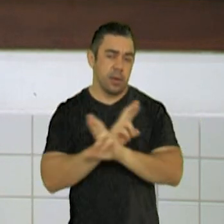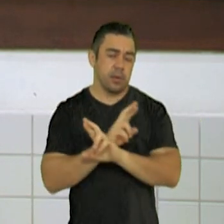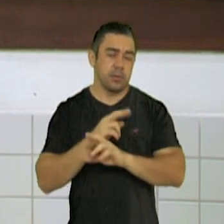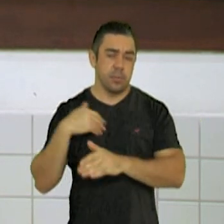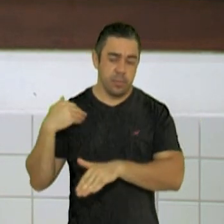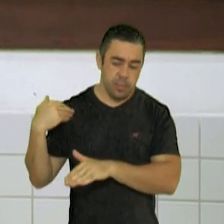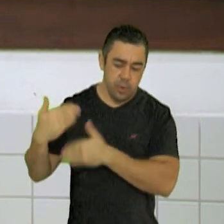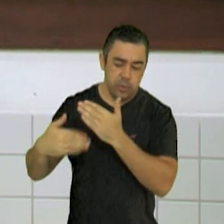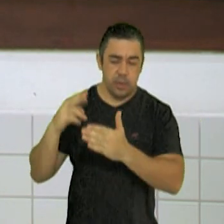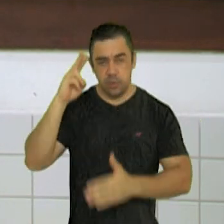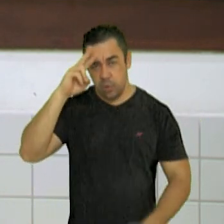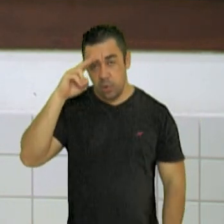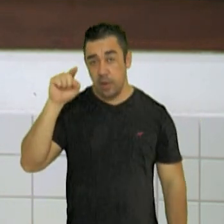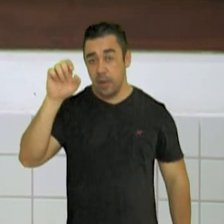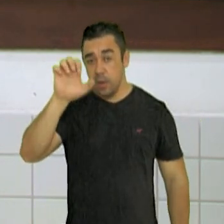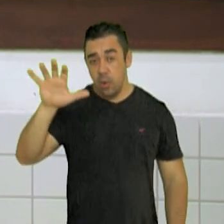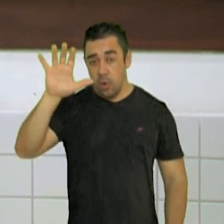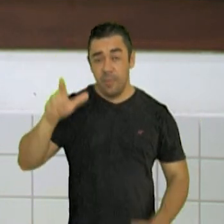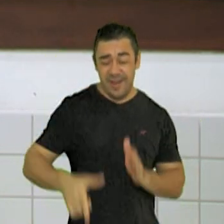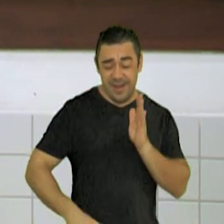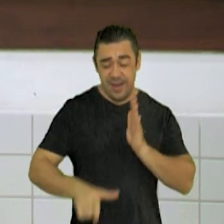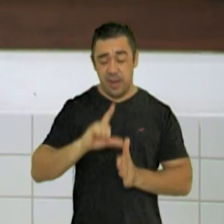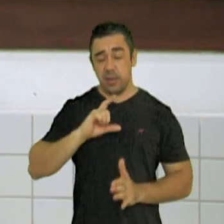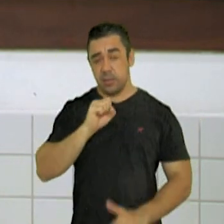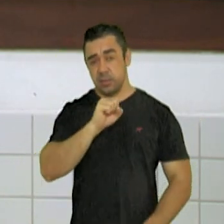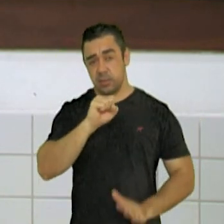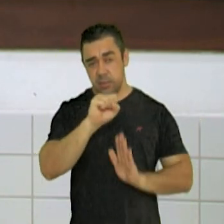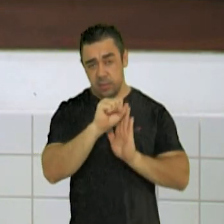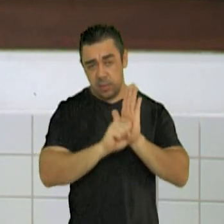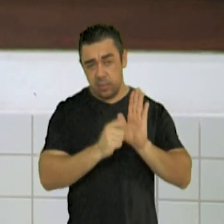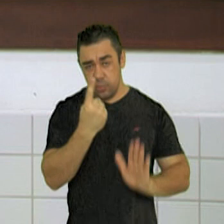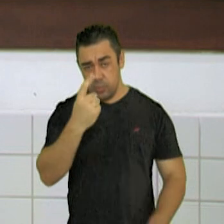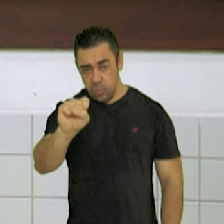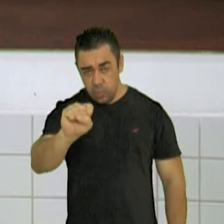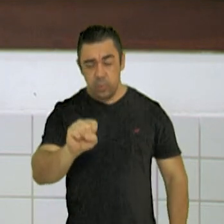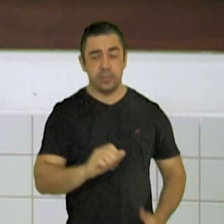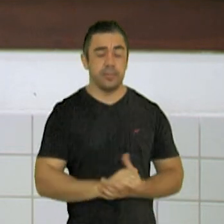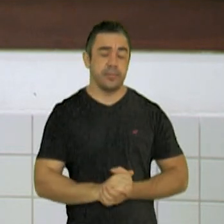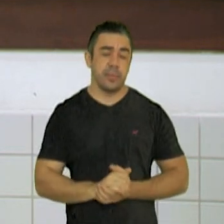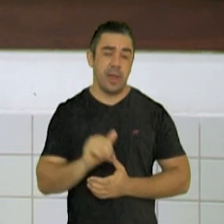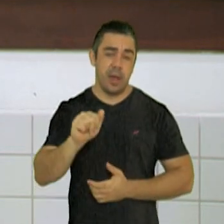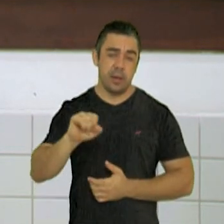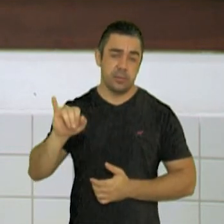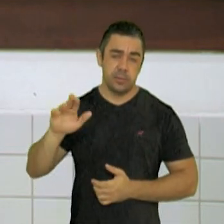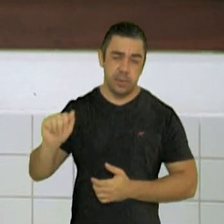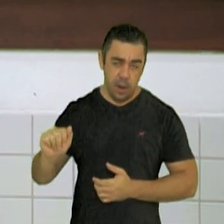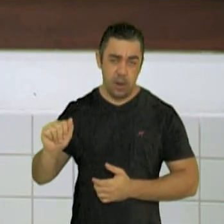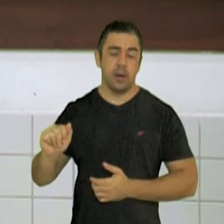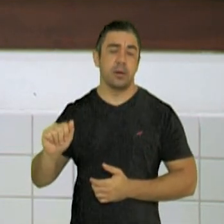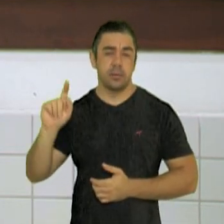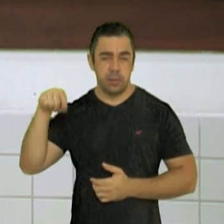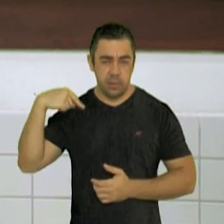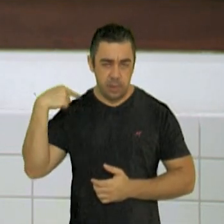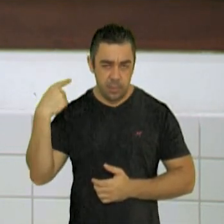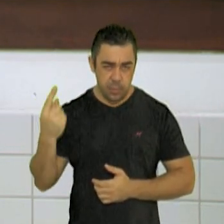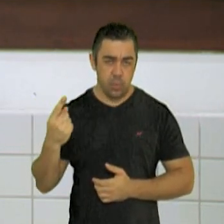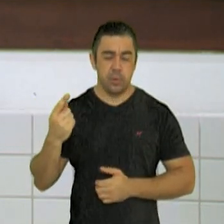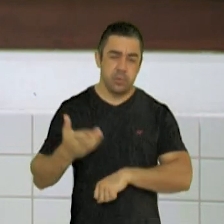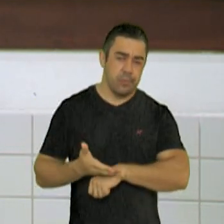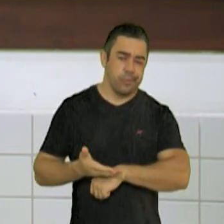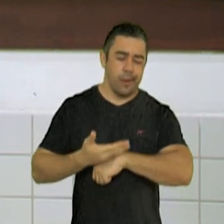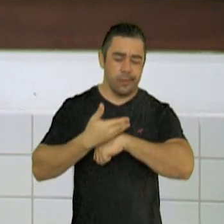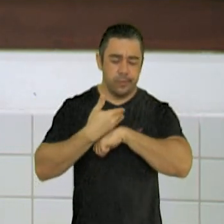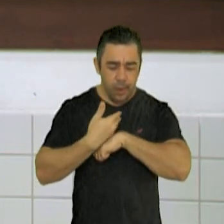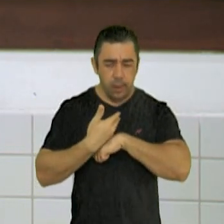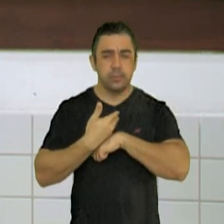Europa largando na frente já no século XVIII com a primeira Revolução Industrial, a Ásia com uma industrialização tardia já